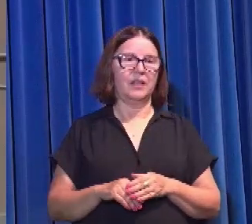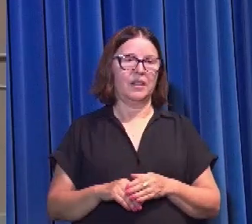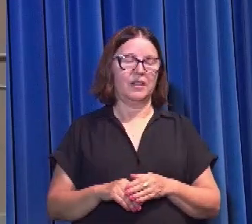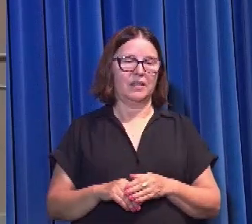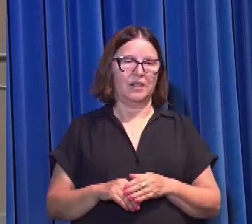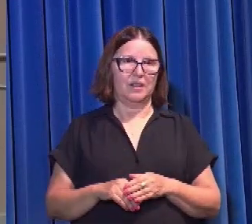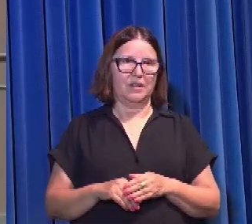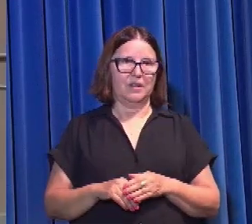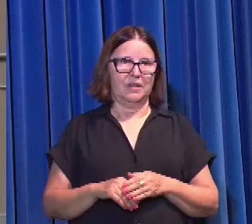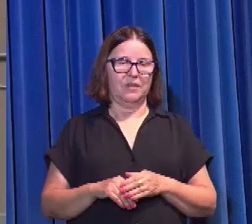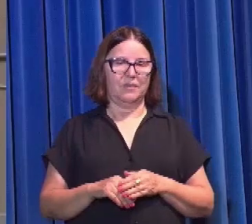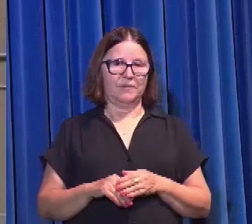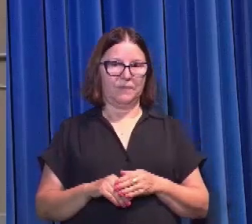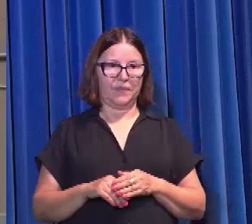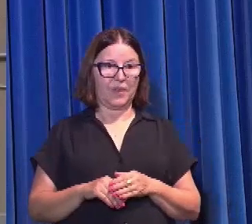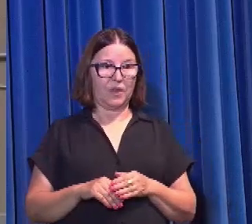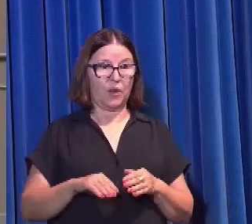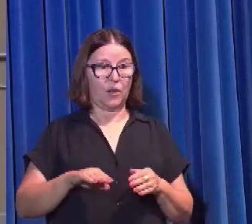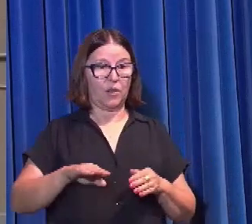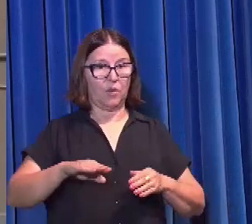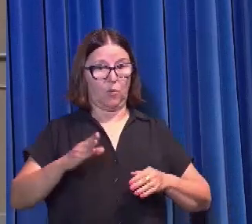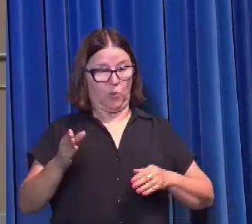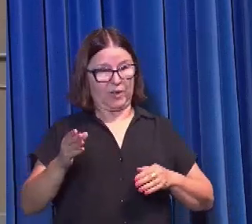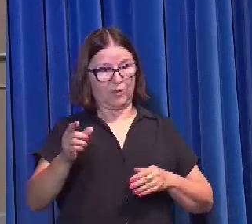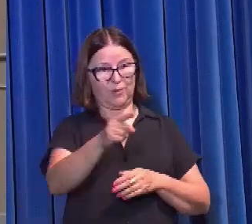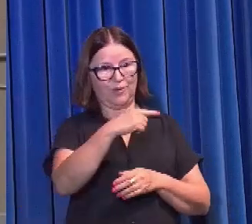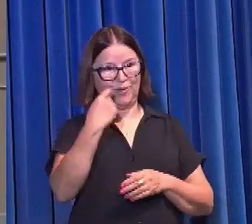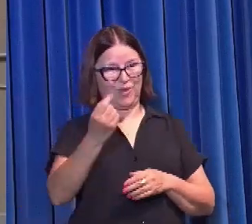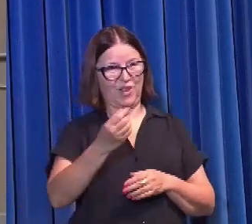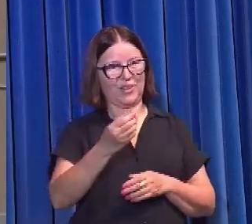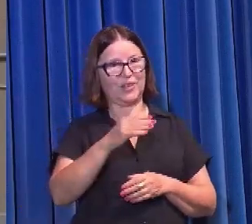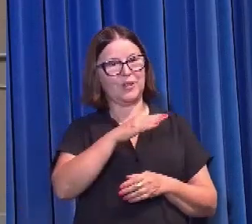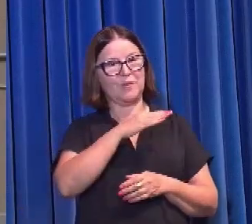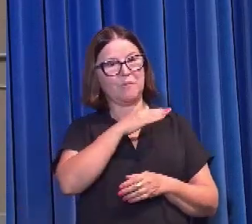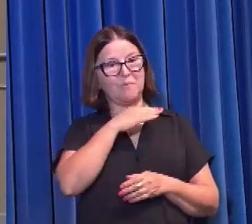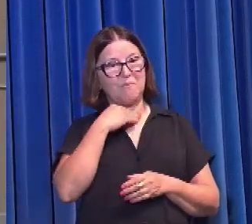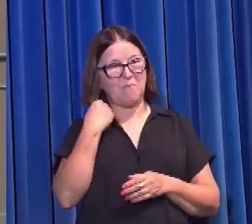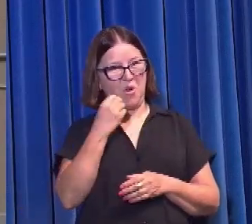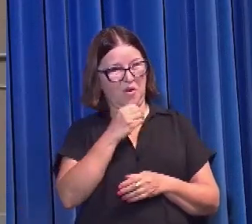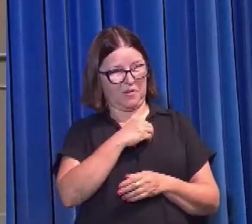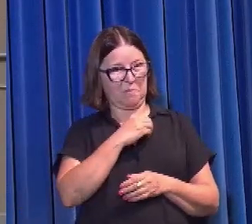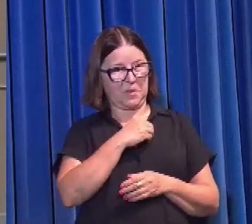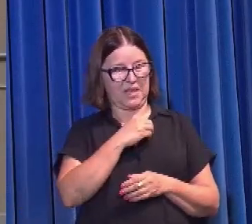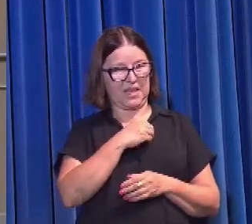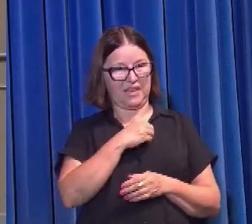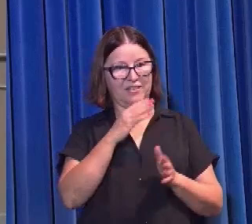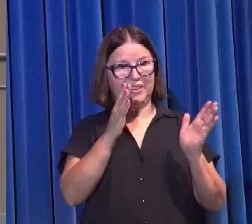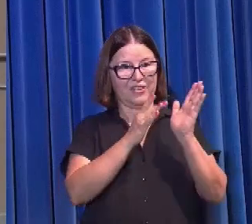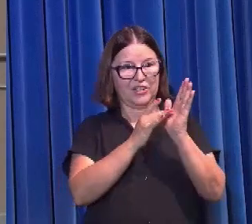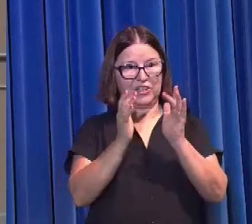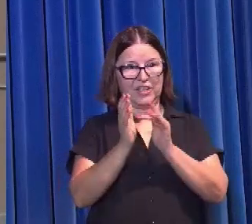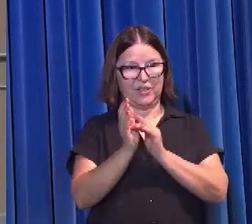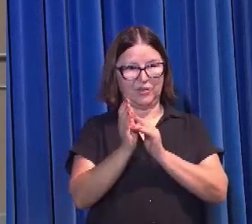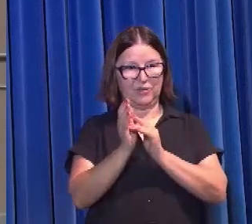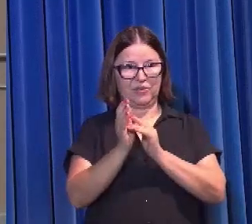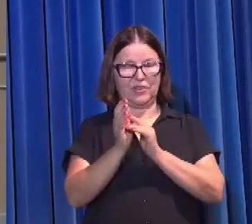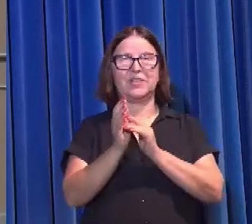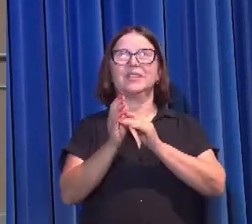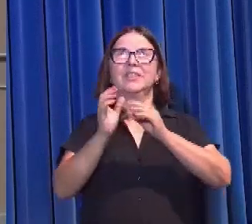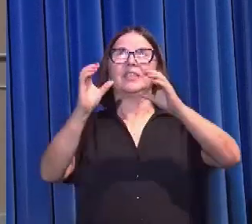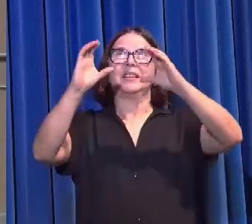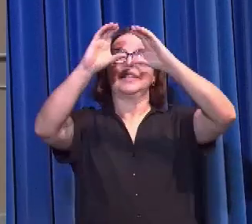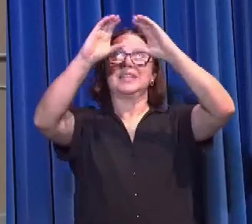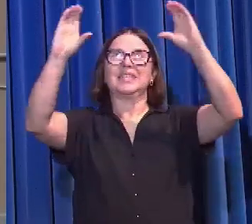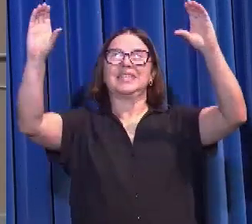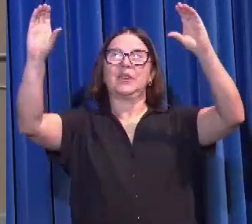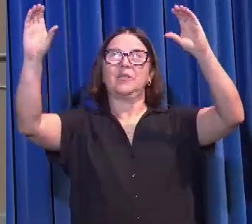pecador. Quando você estava morto nos seus delitos e pecados. Ele desceu. Ele abriu mão da sua glória. Ele veio até aqui para